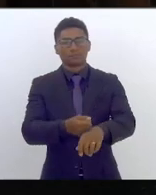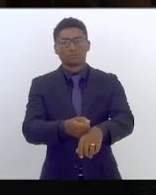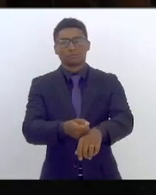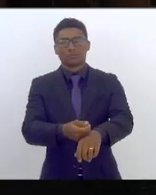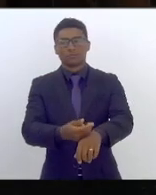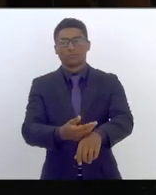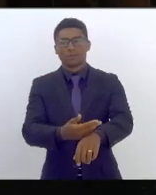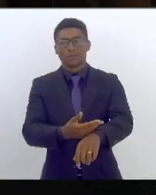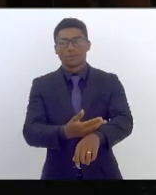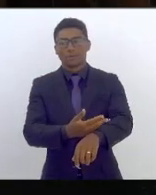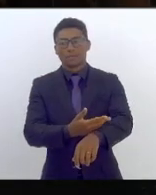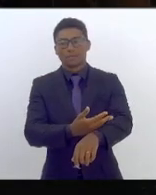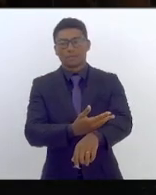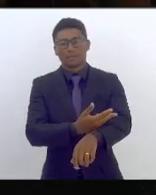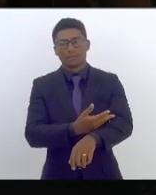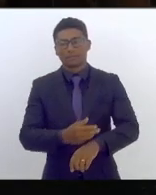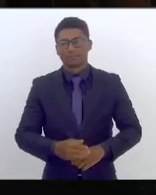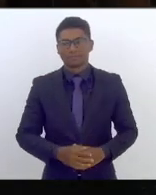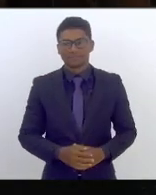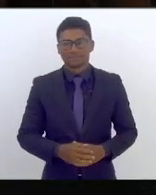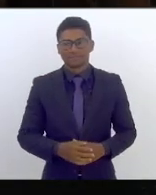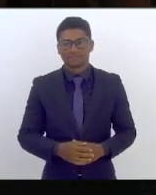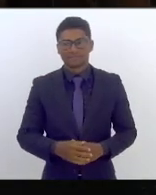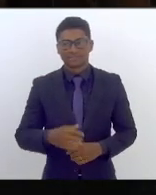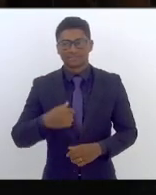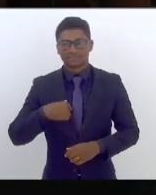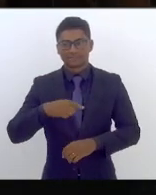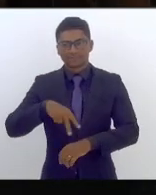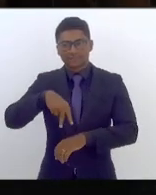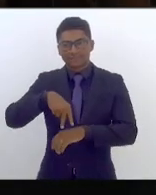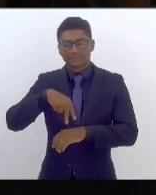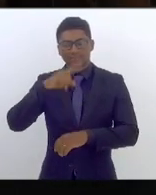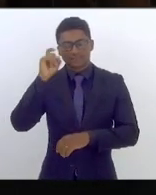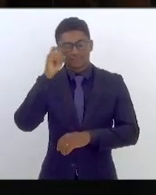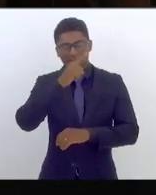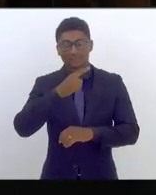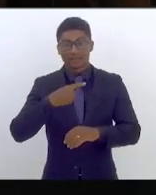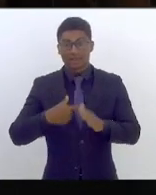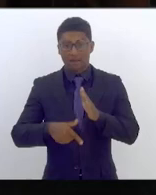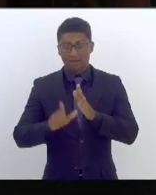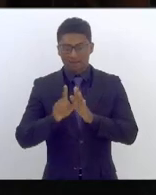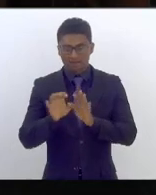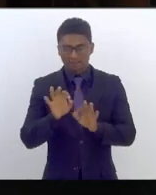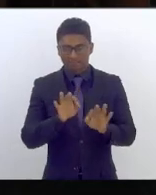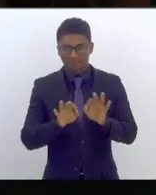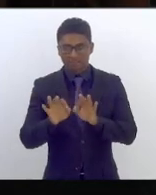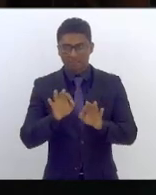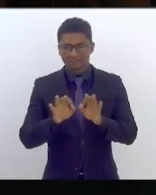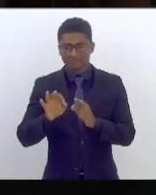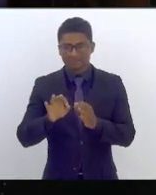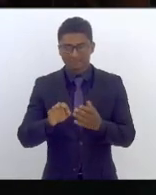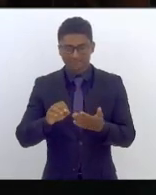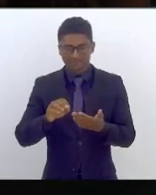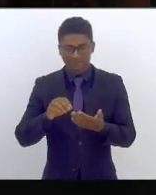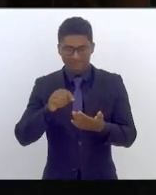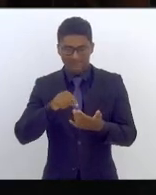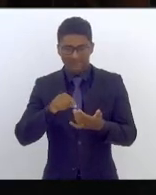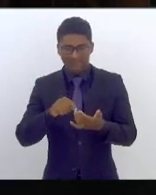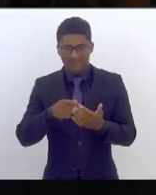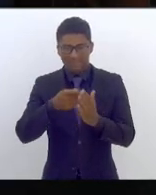emocionantes para mim é até difícil ainda bem que eu preparei alguma coisa por escrito né